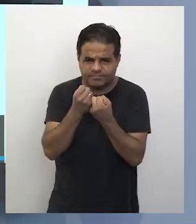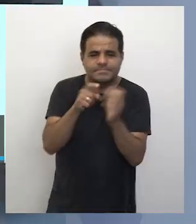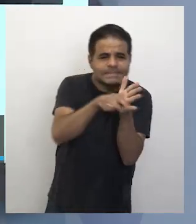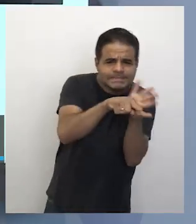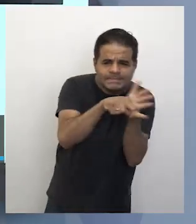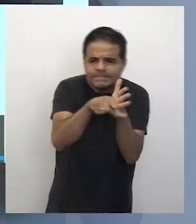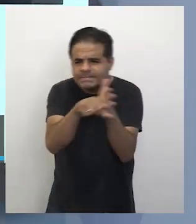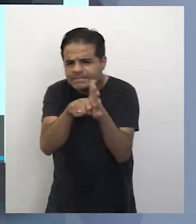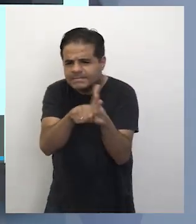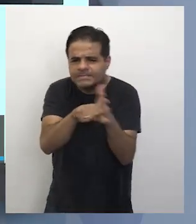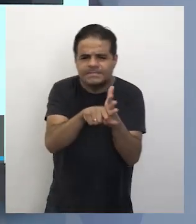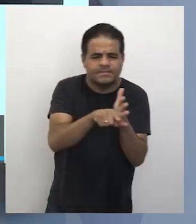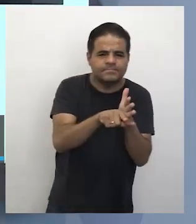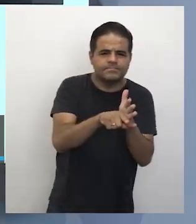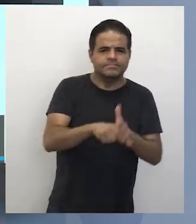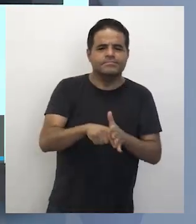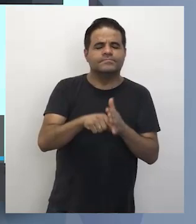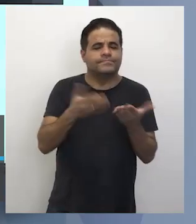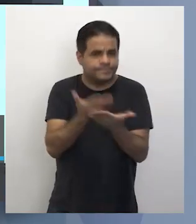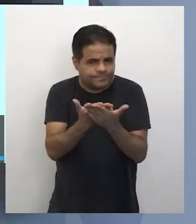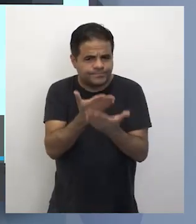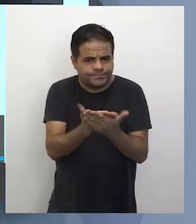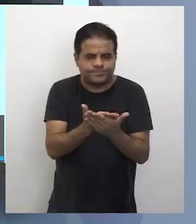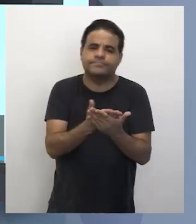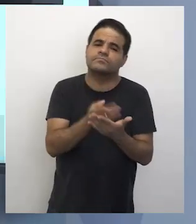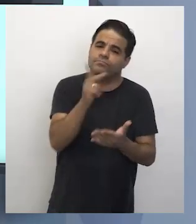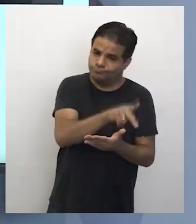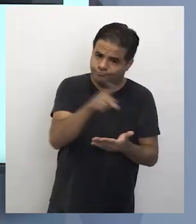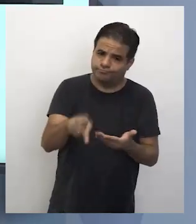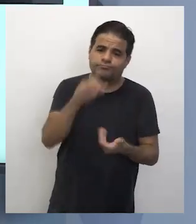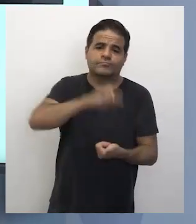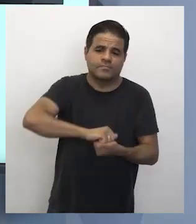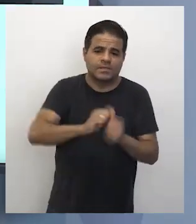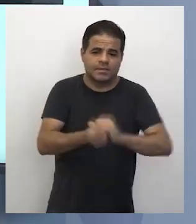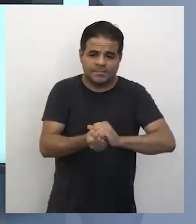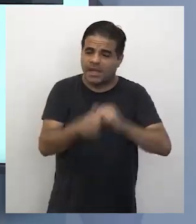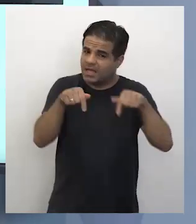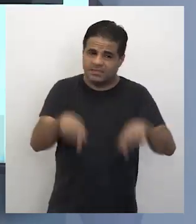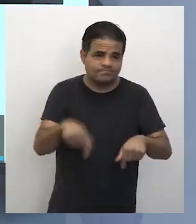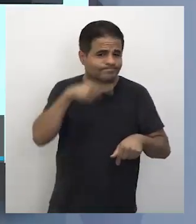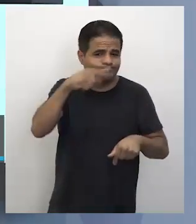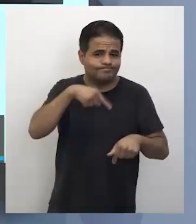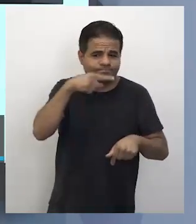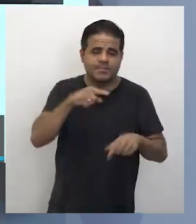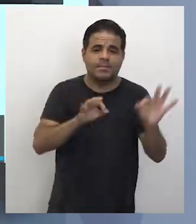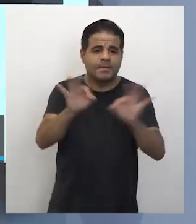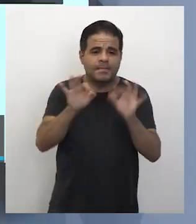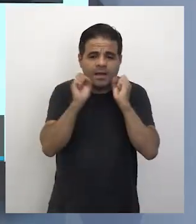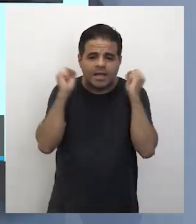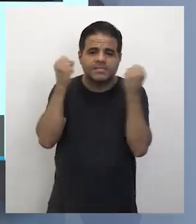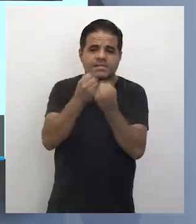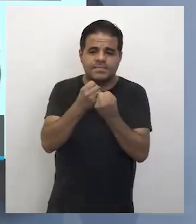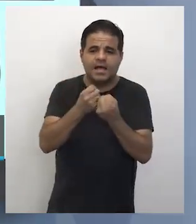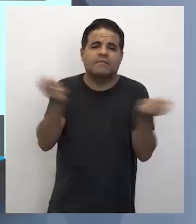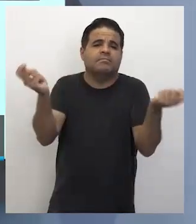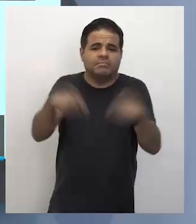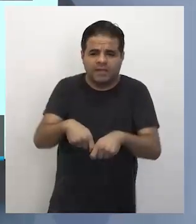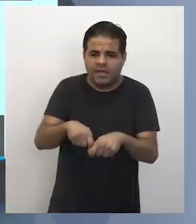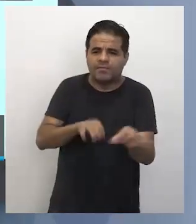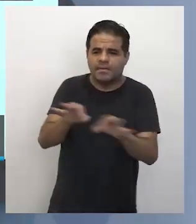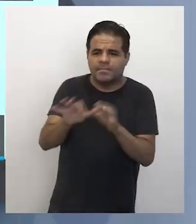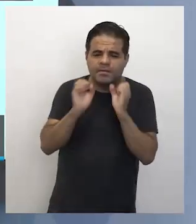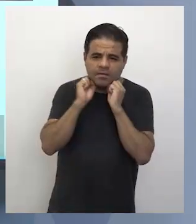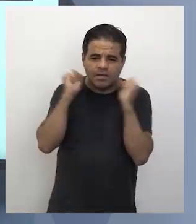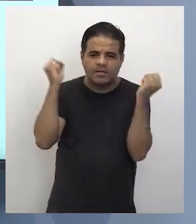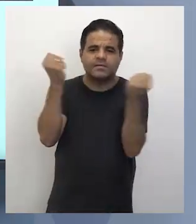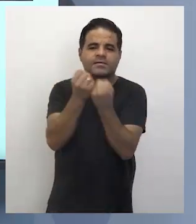pesquisa para os estudantes fazer, né? Então aí na aula o professor teve que adaptar, aqui também não tinha como eu fazer um seminário. Aliás, né, eu até podia fazer um seminário com